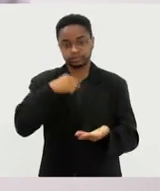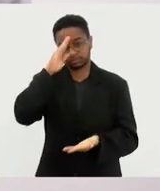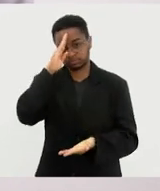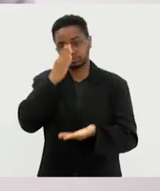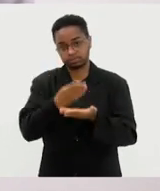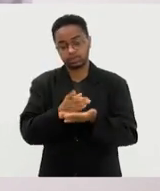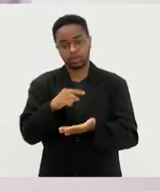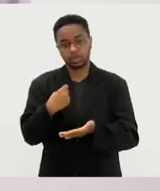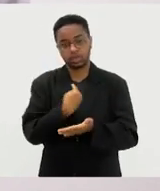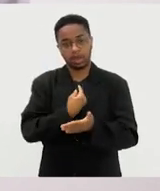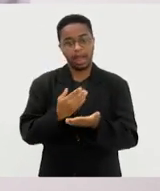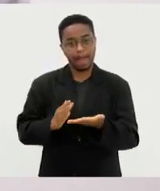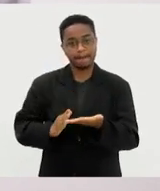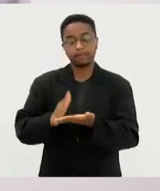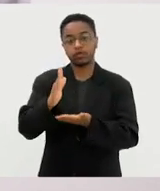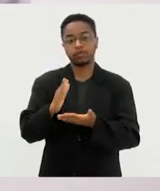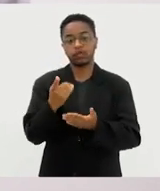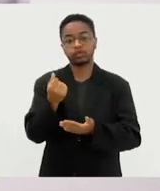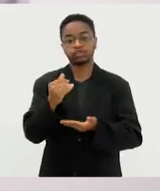receita subavaliada.